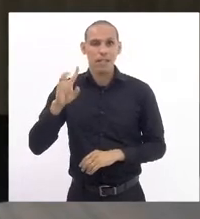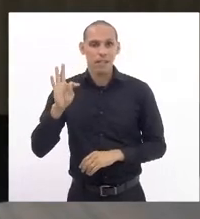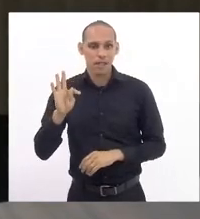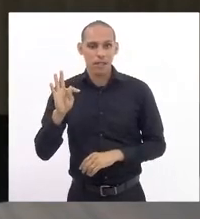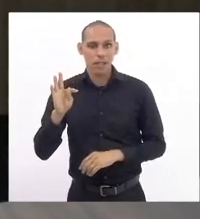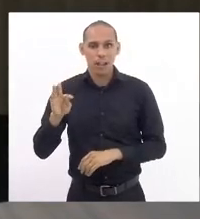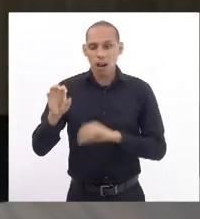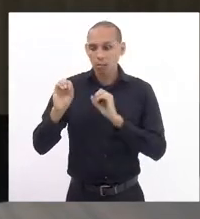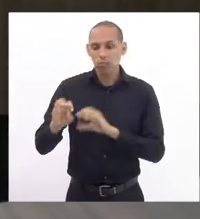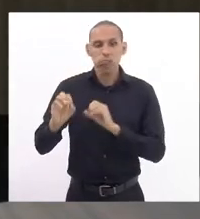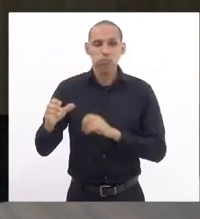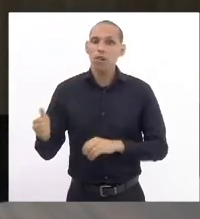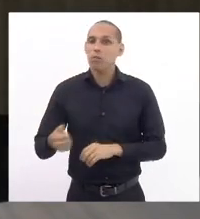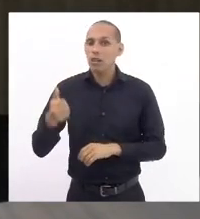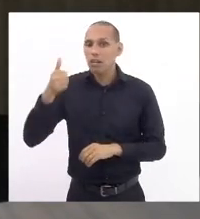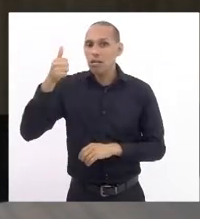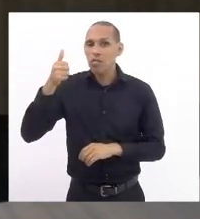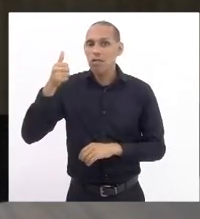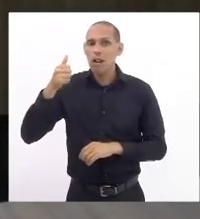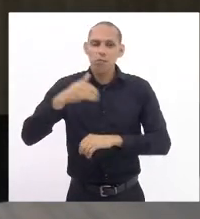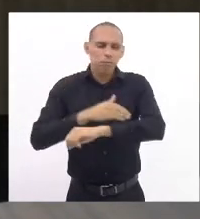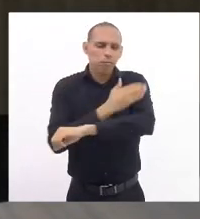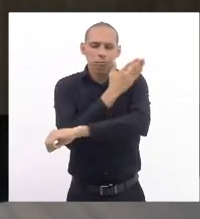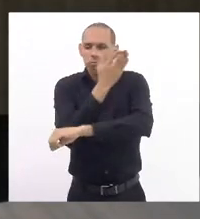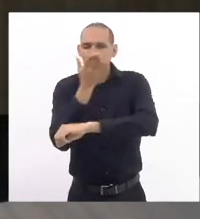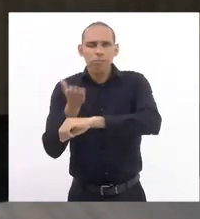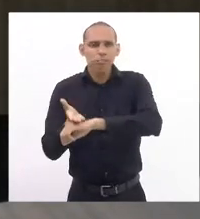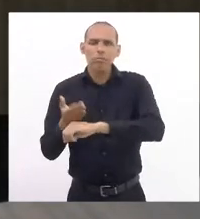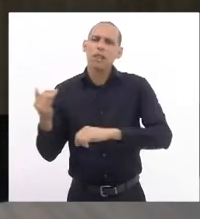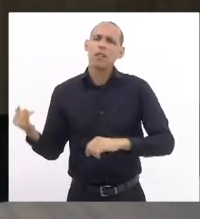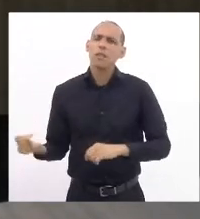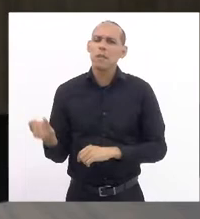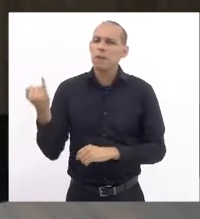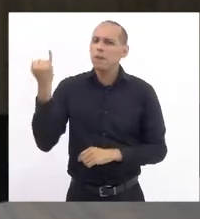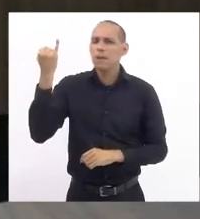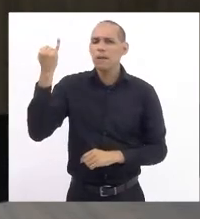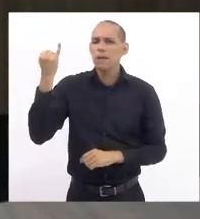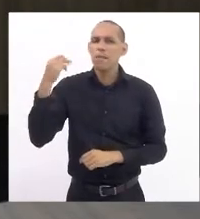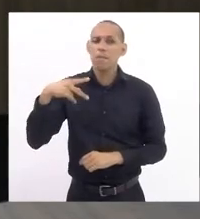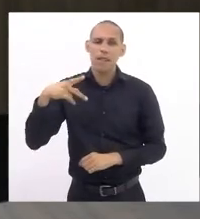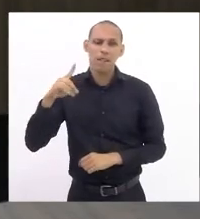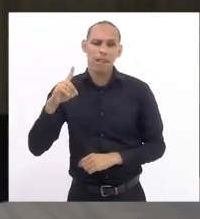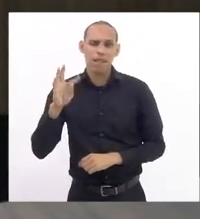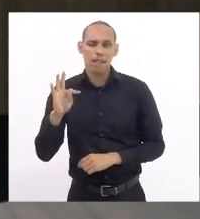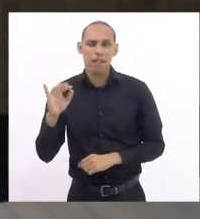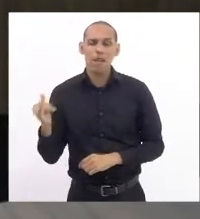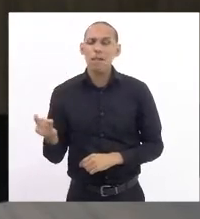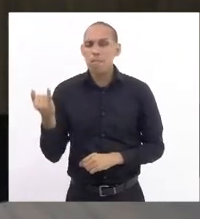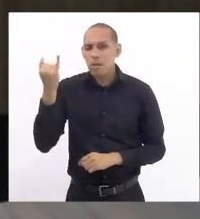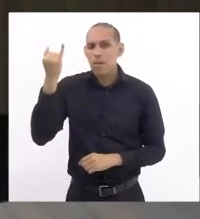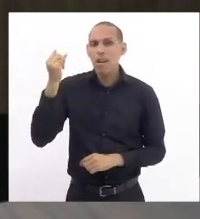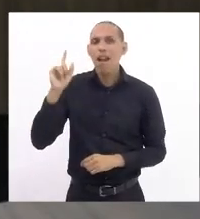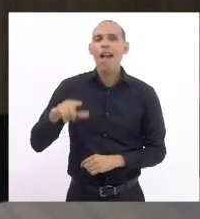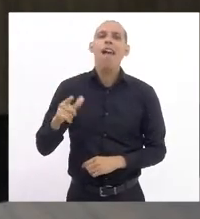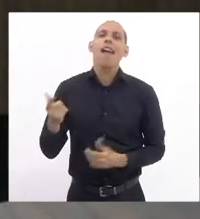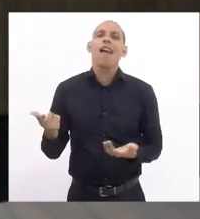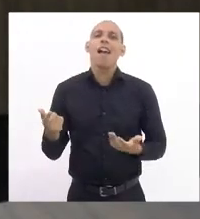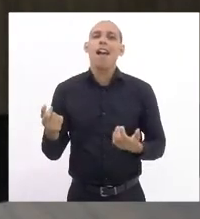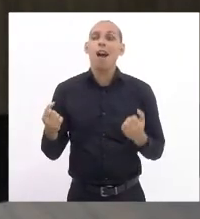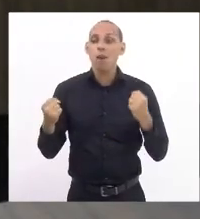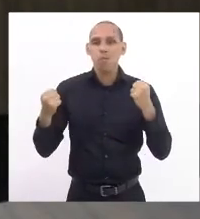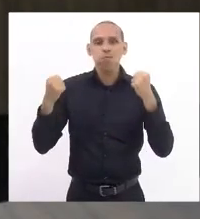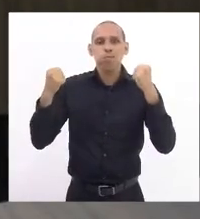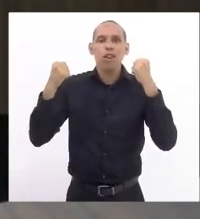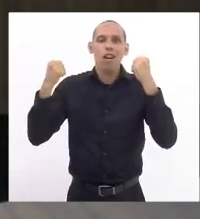de qualidade em tempo integral é fundamental e para o PDT, educação é a arma mais poderosa